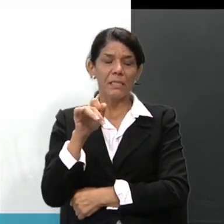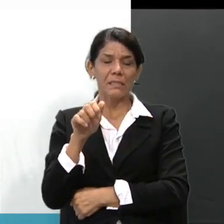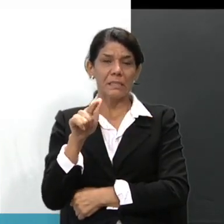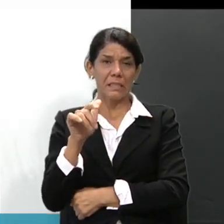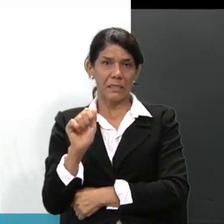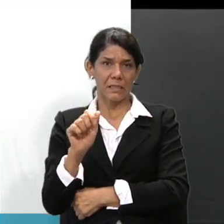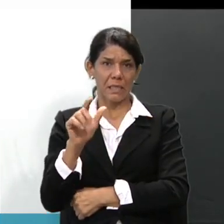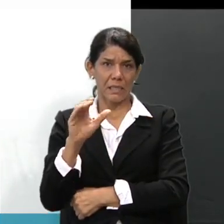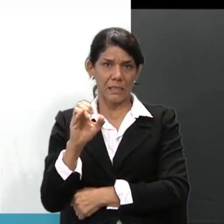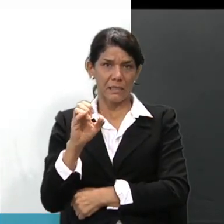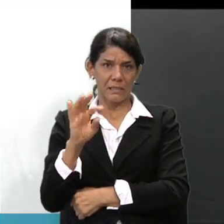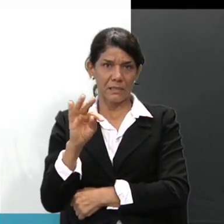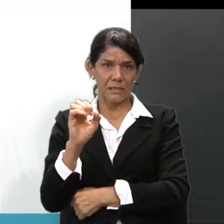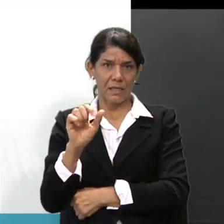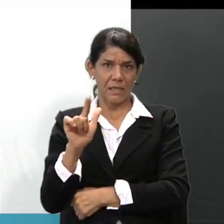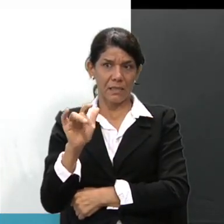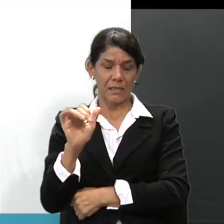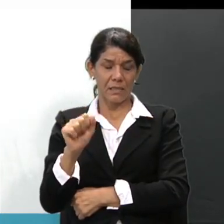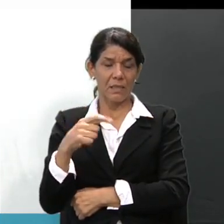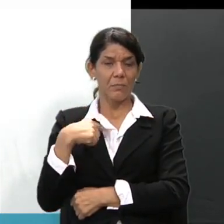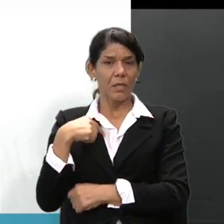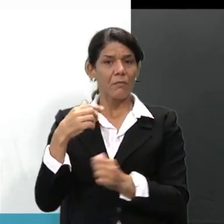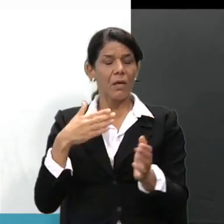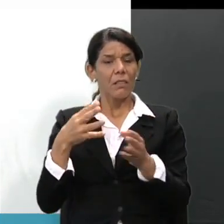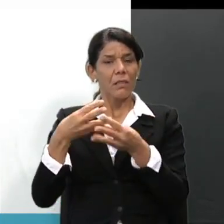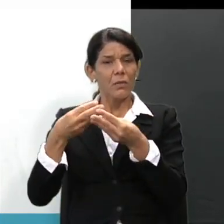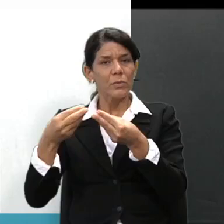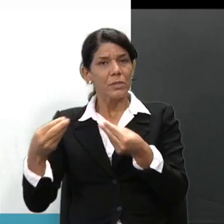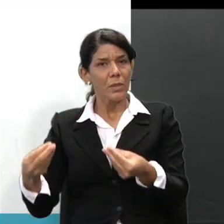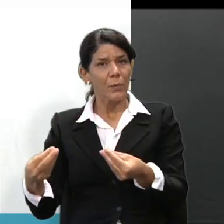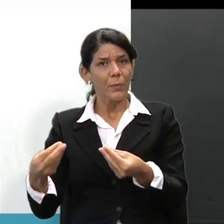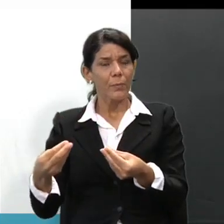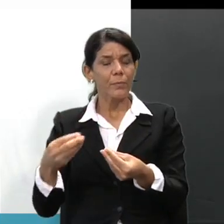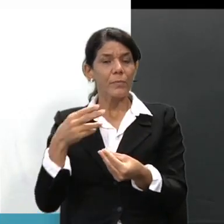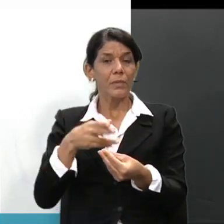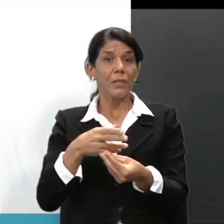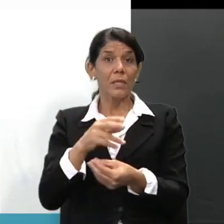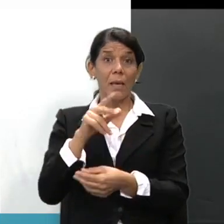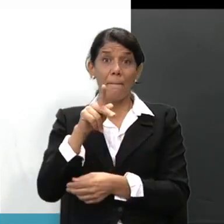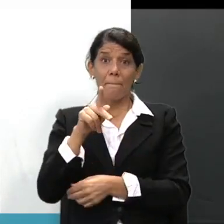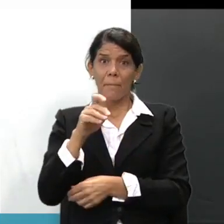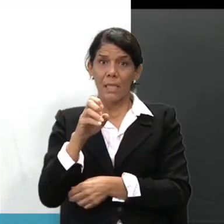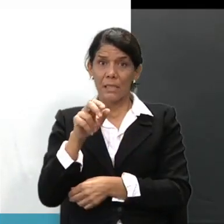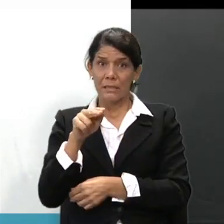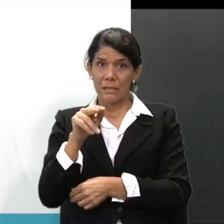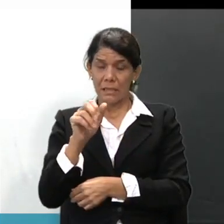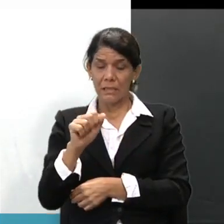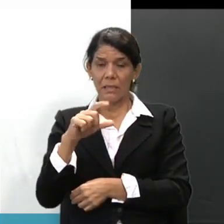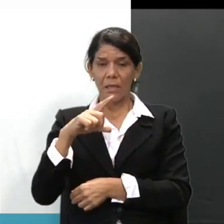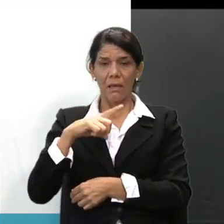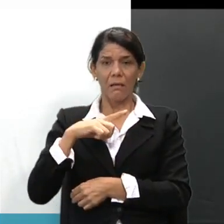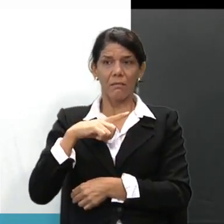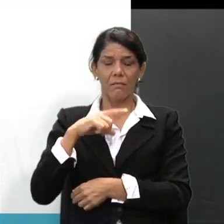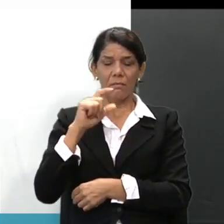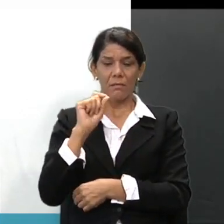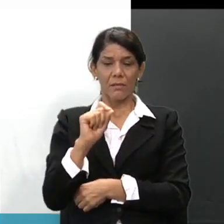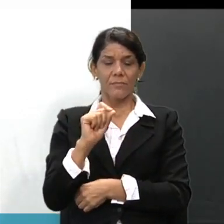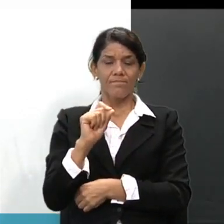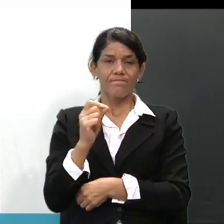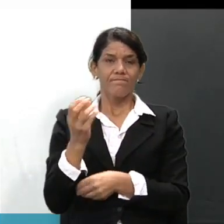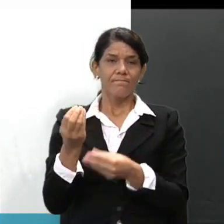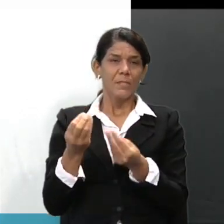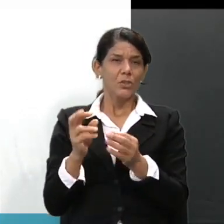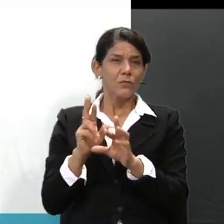cristalina, para que a gente faça o processo de diluição, considerando que a penicilina ela tem uma característica